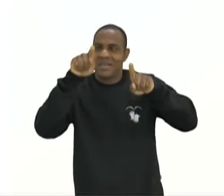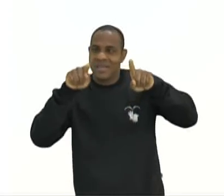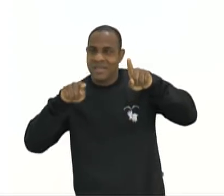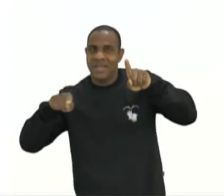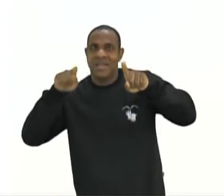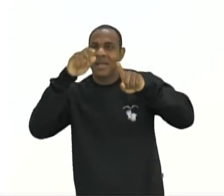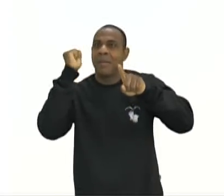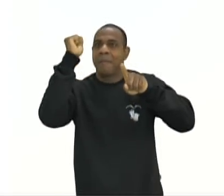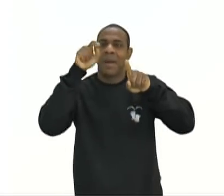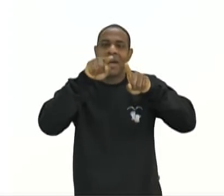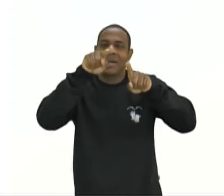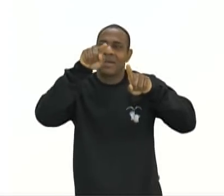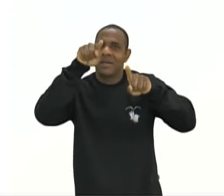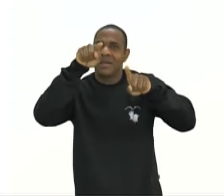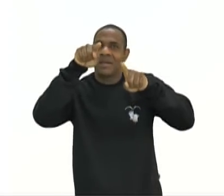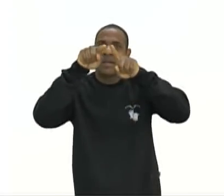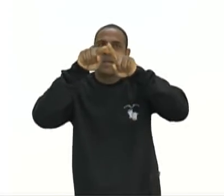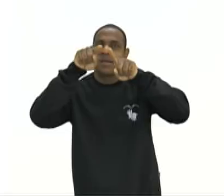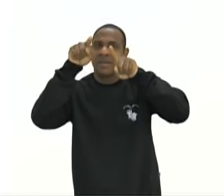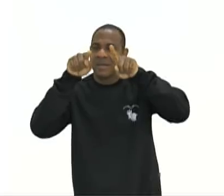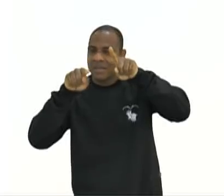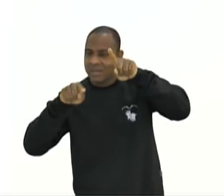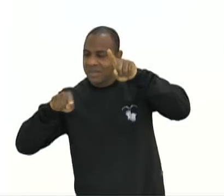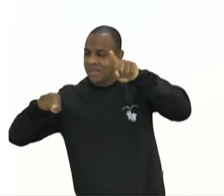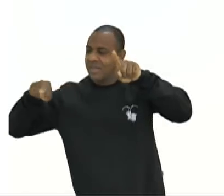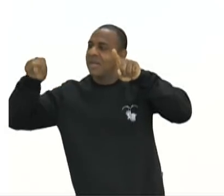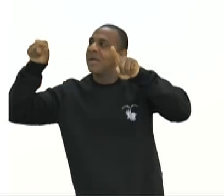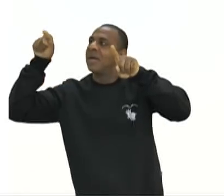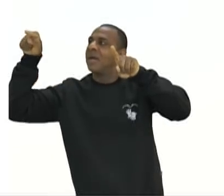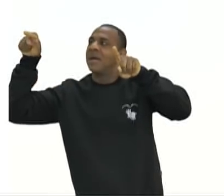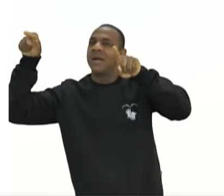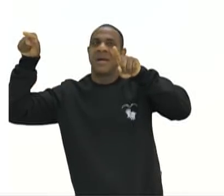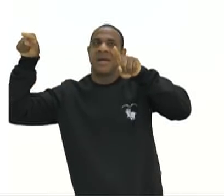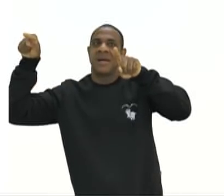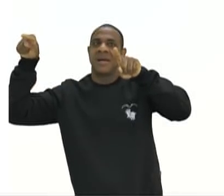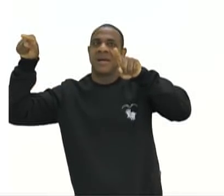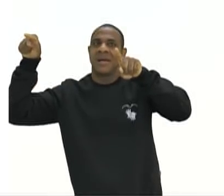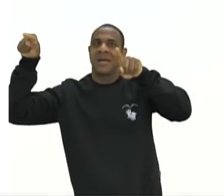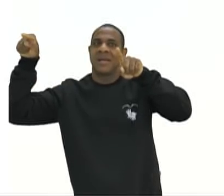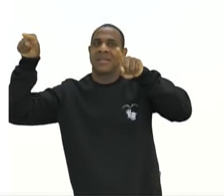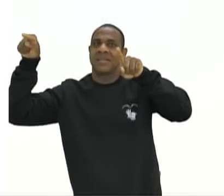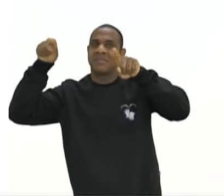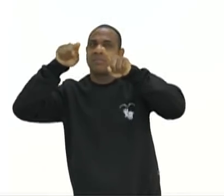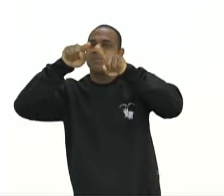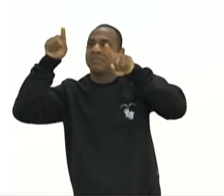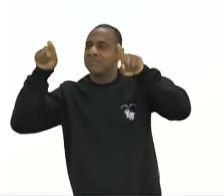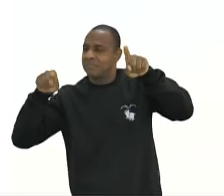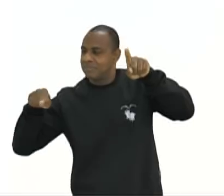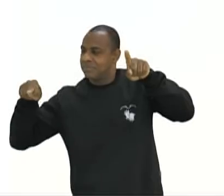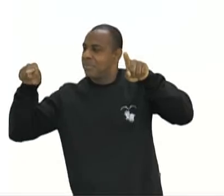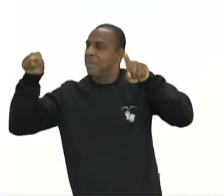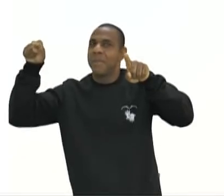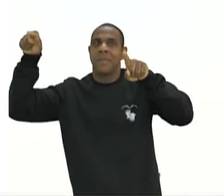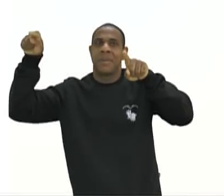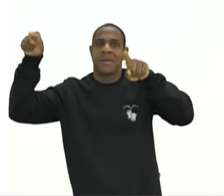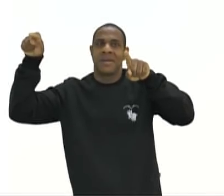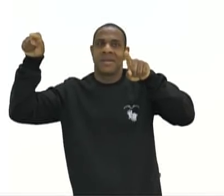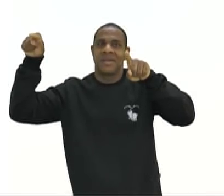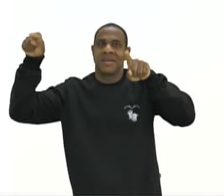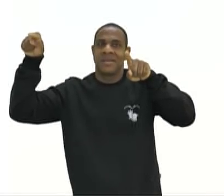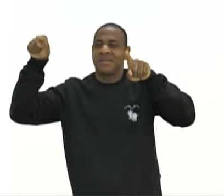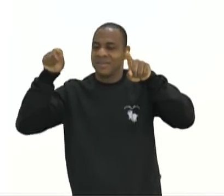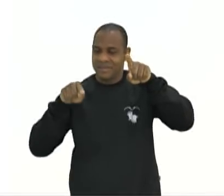e essa demarcação vai fazer com que essa onda avance para a parte inferior, novamente tem uma crista e vá